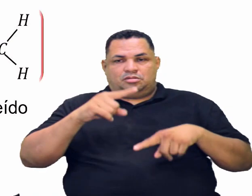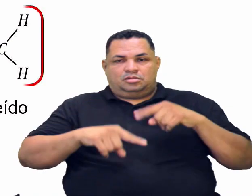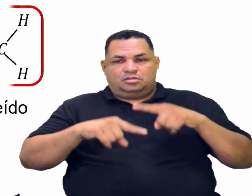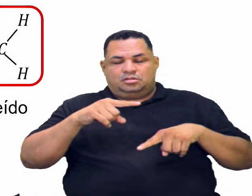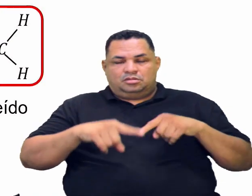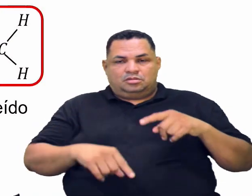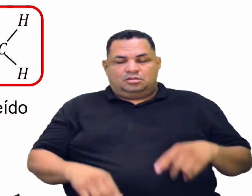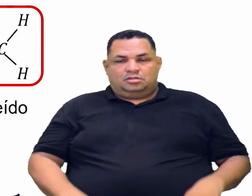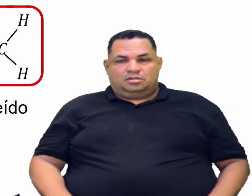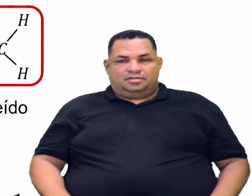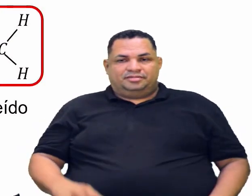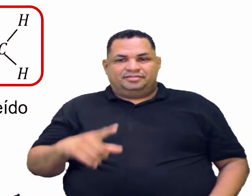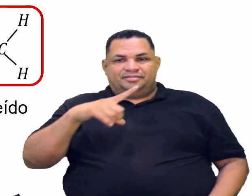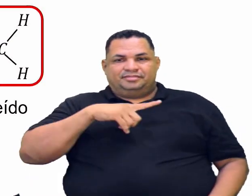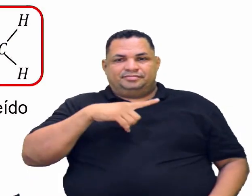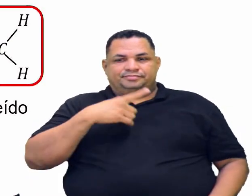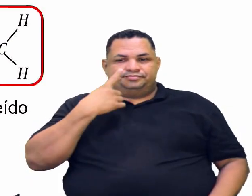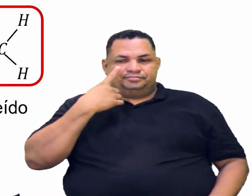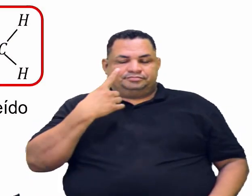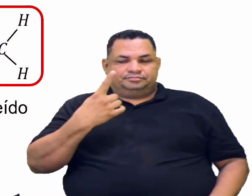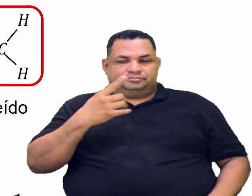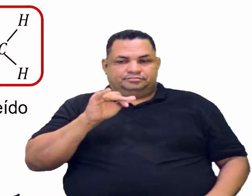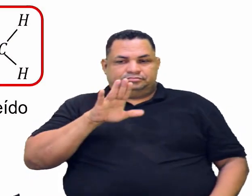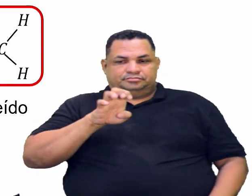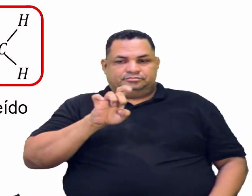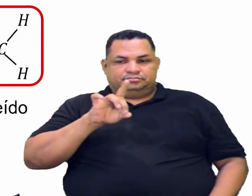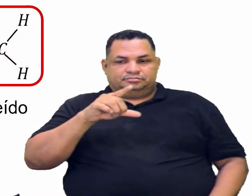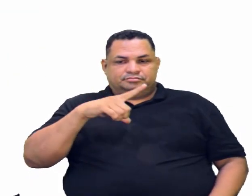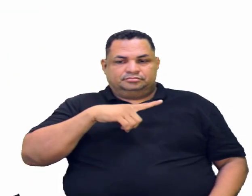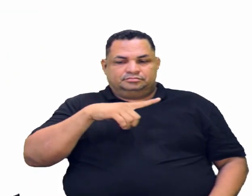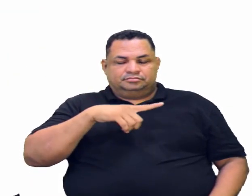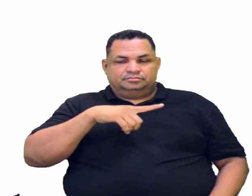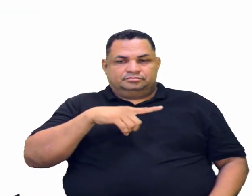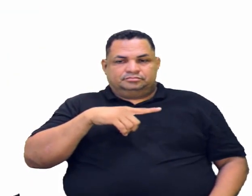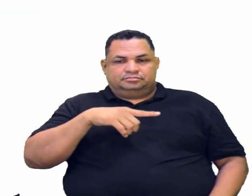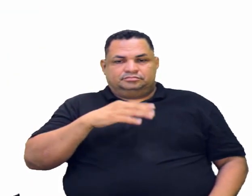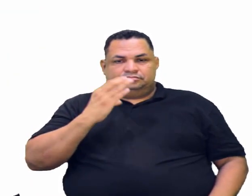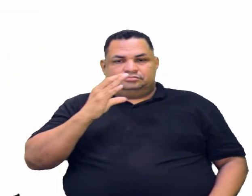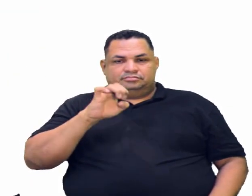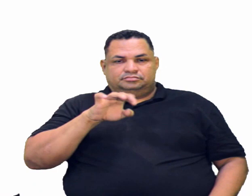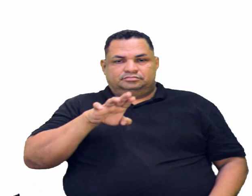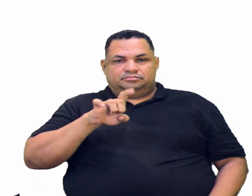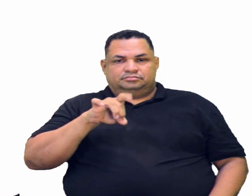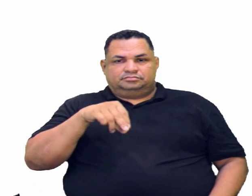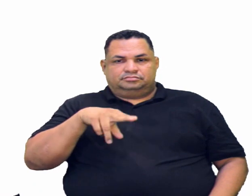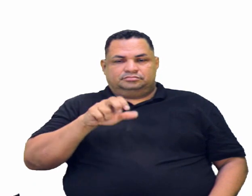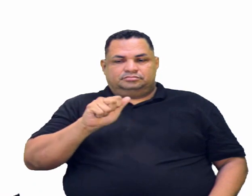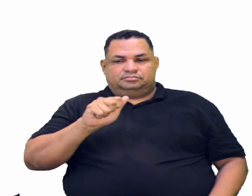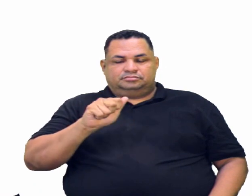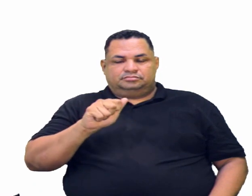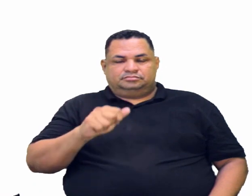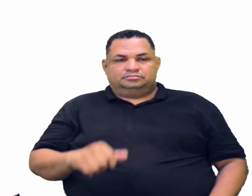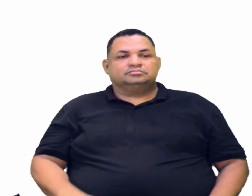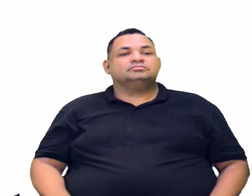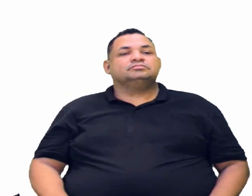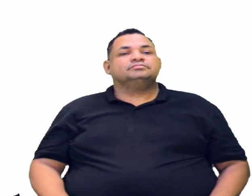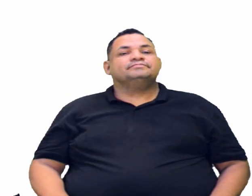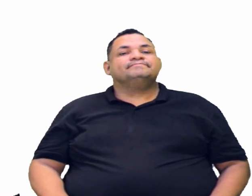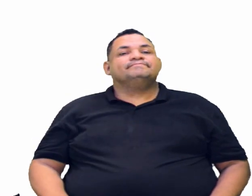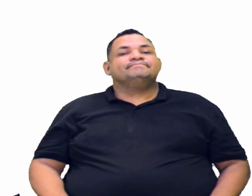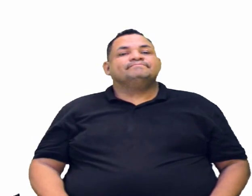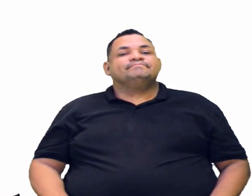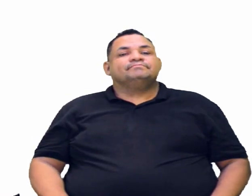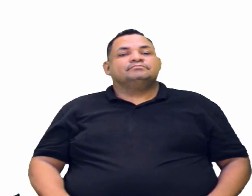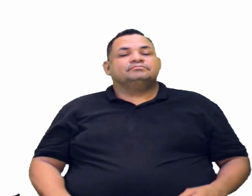produtos. Então, eu obtenho o aldeído, mas também vou obter uma cetona. Na oxidação dos álcools, a